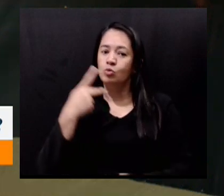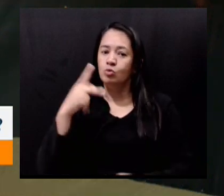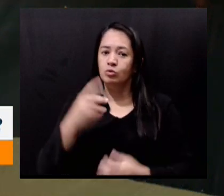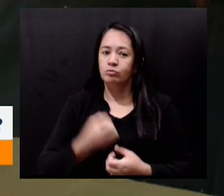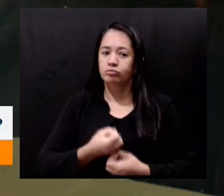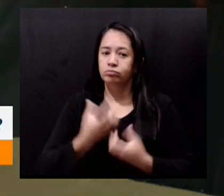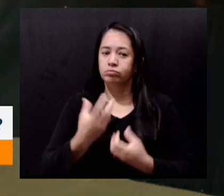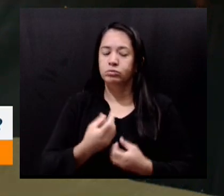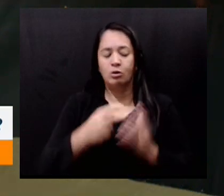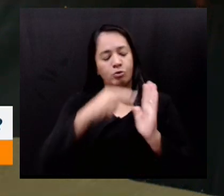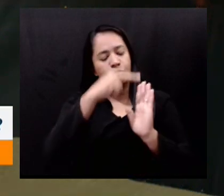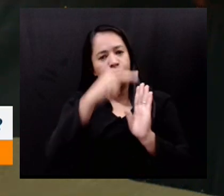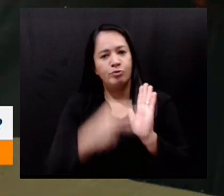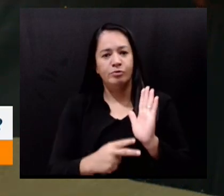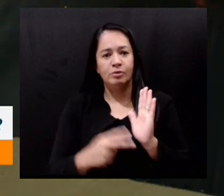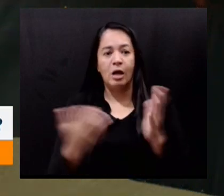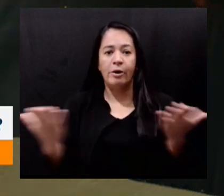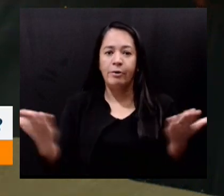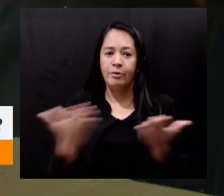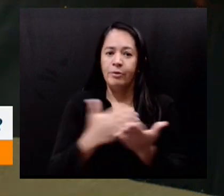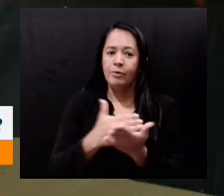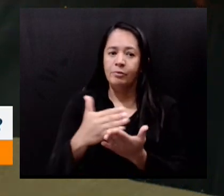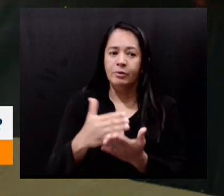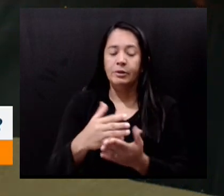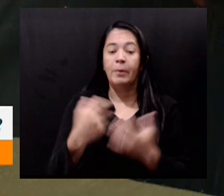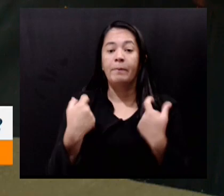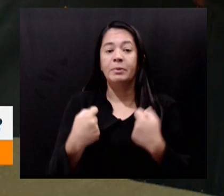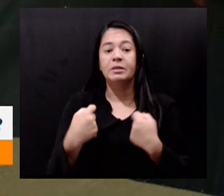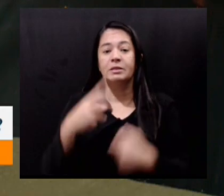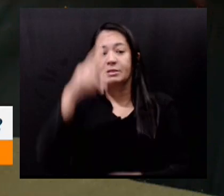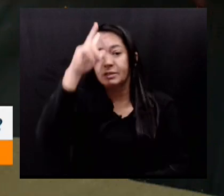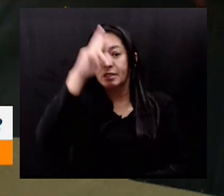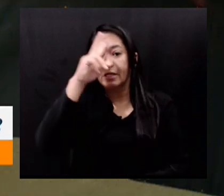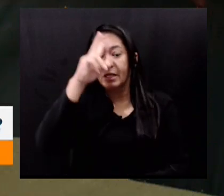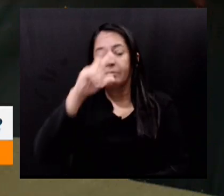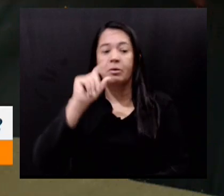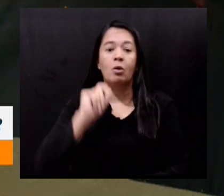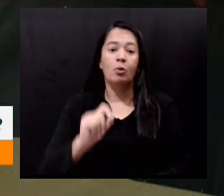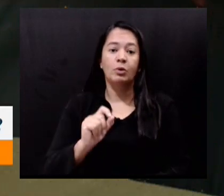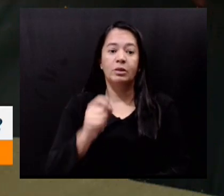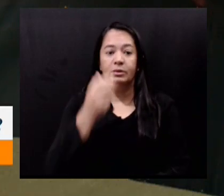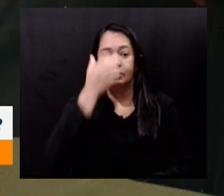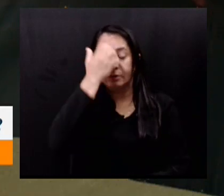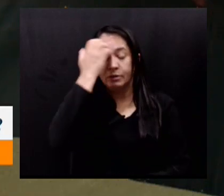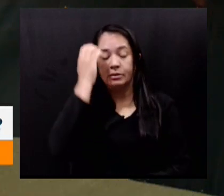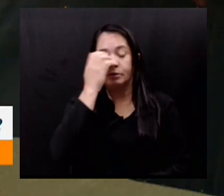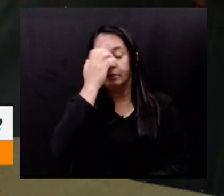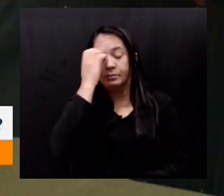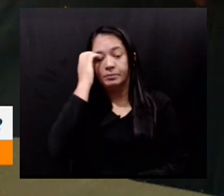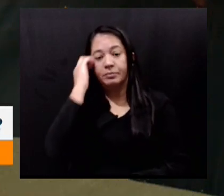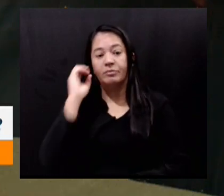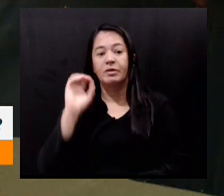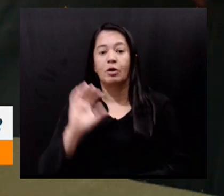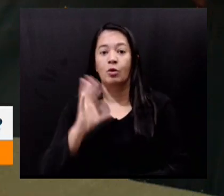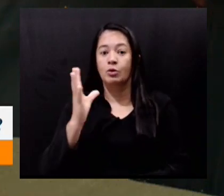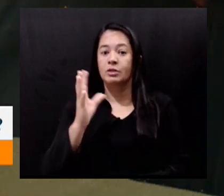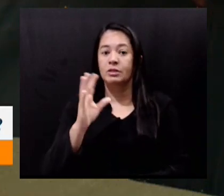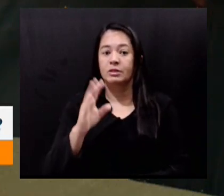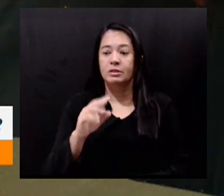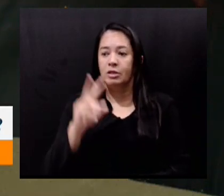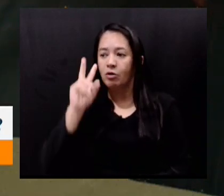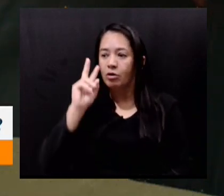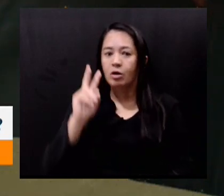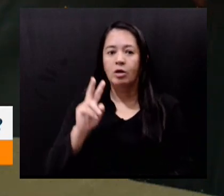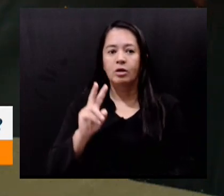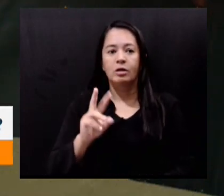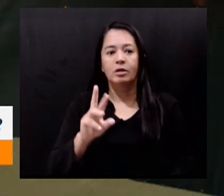eu quero lembrar você de uma situação de cancelamento que foi vista pelo Brasil todo, né? O caso da rapper Carol